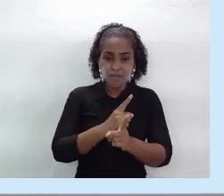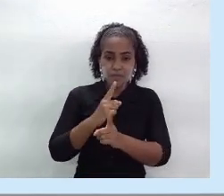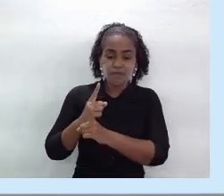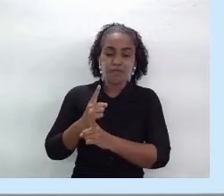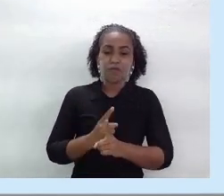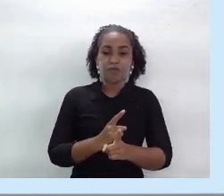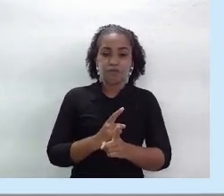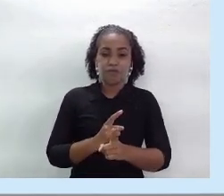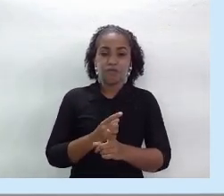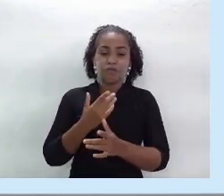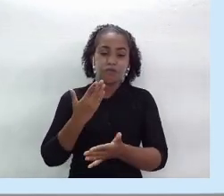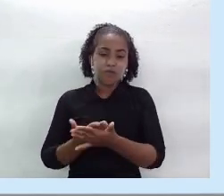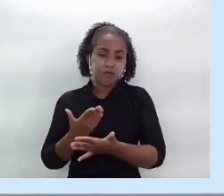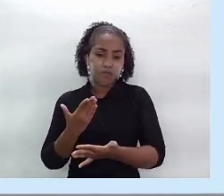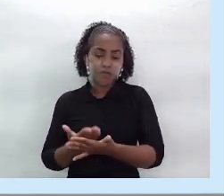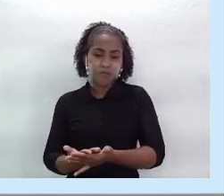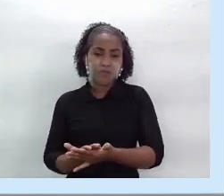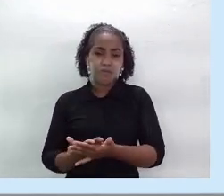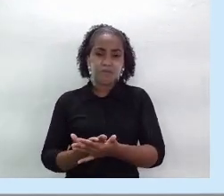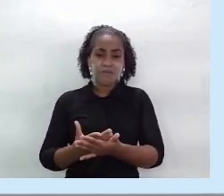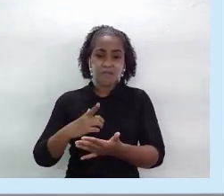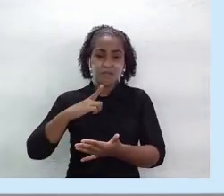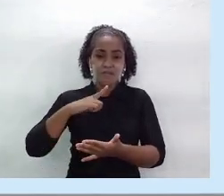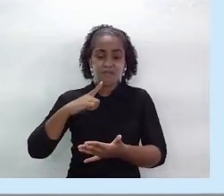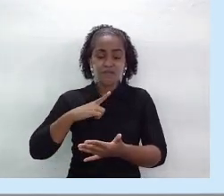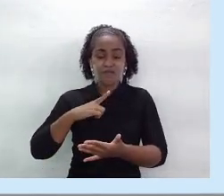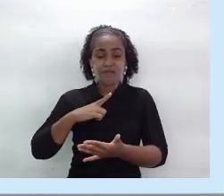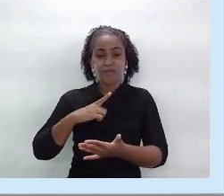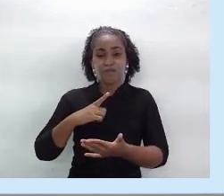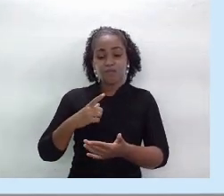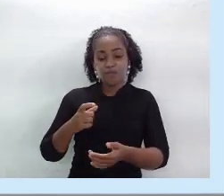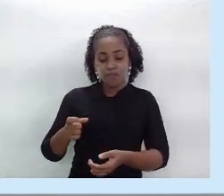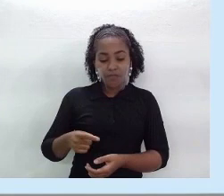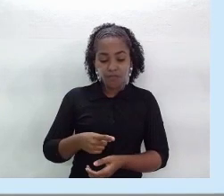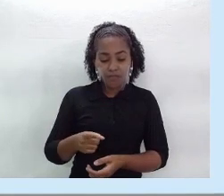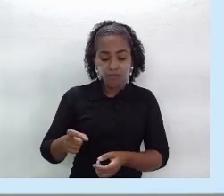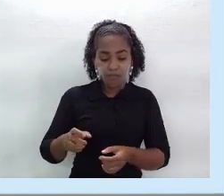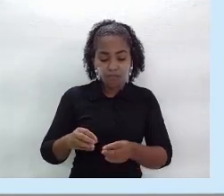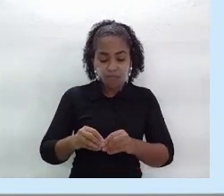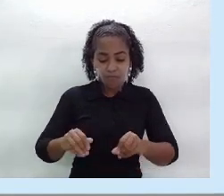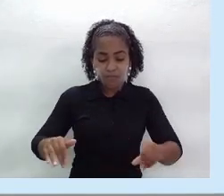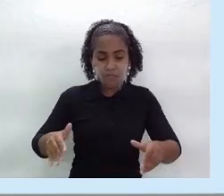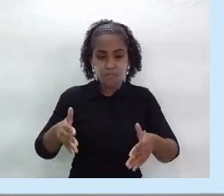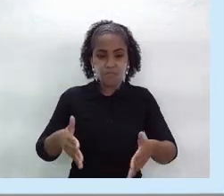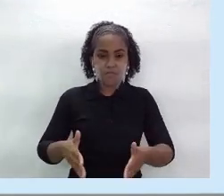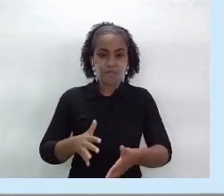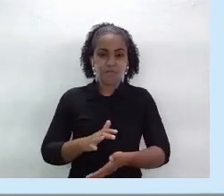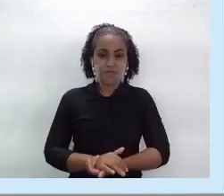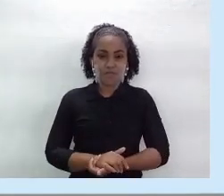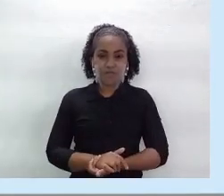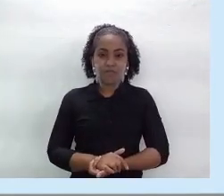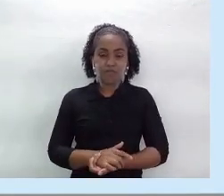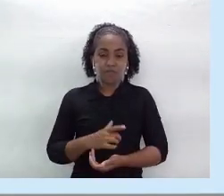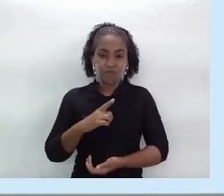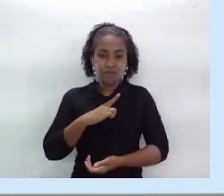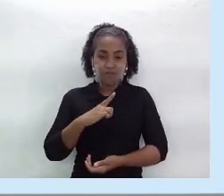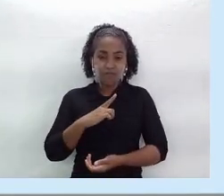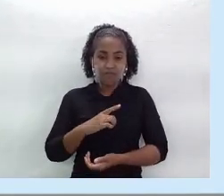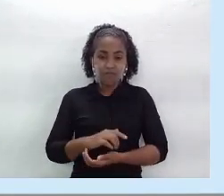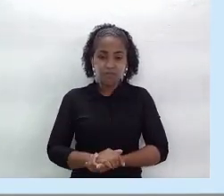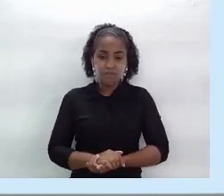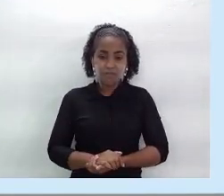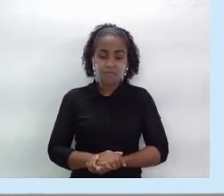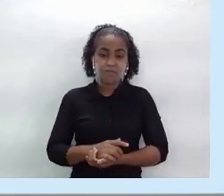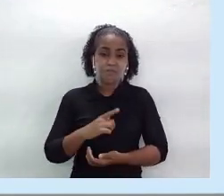ao estudo paleontológico desses fósseis, ou seja, desse réptil que foi encontrado